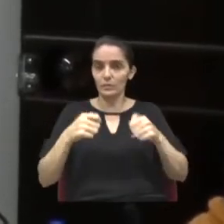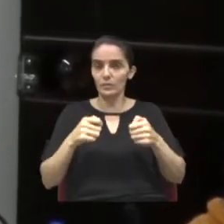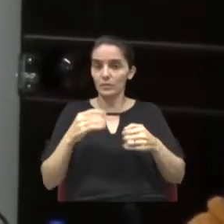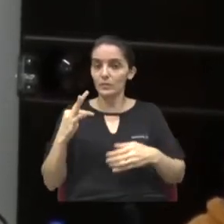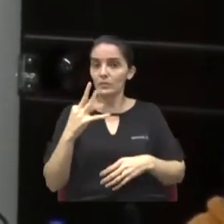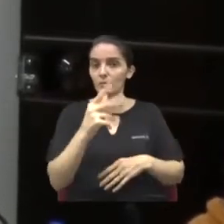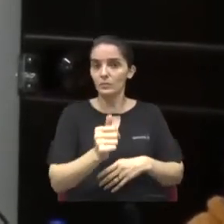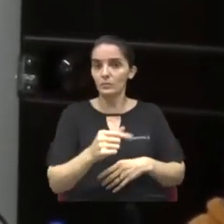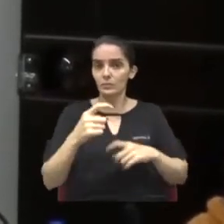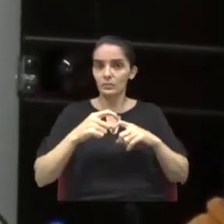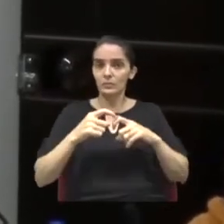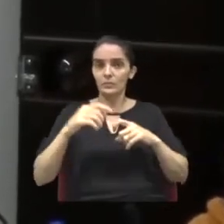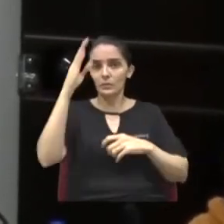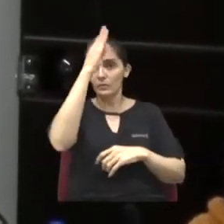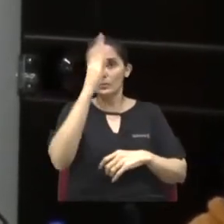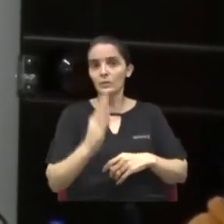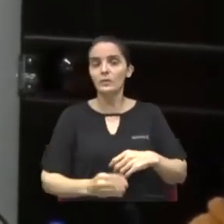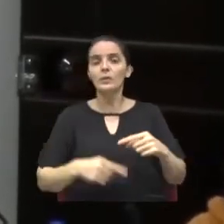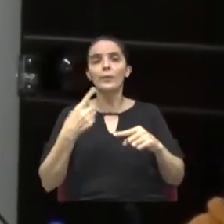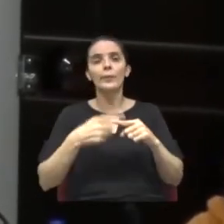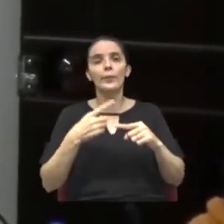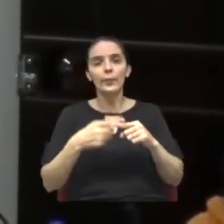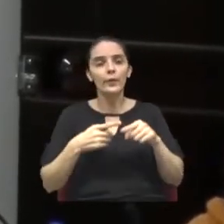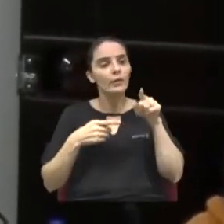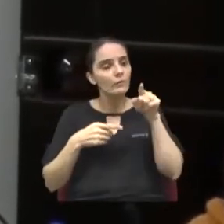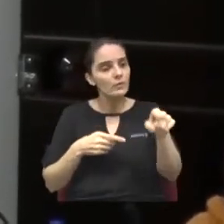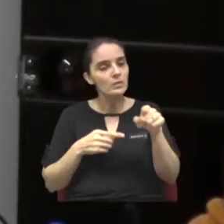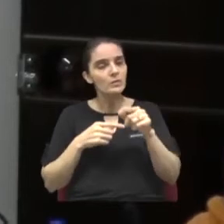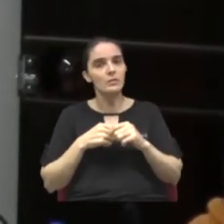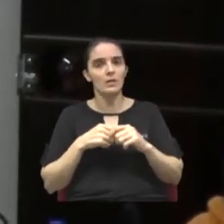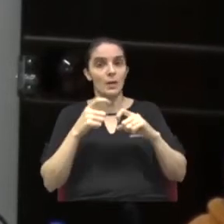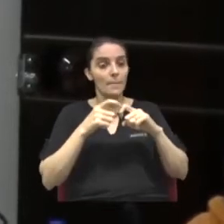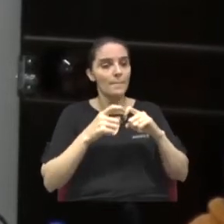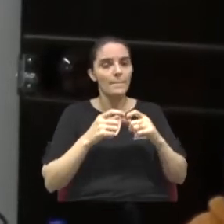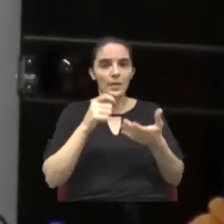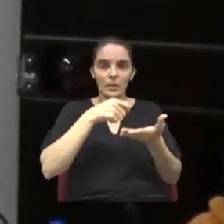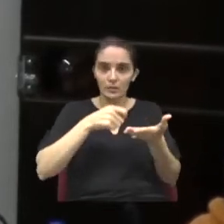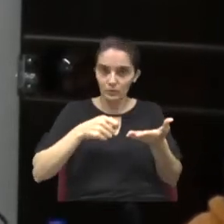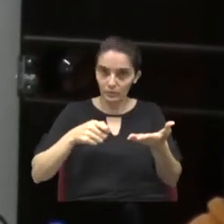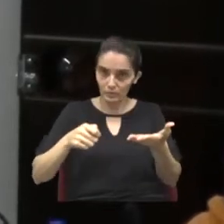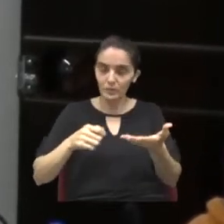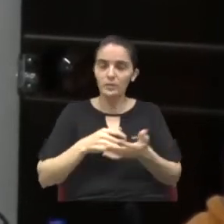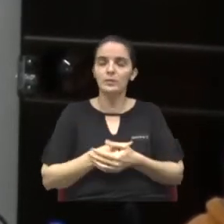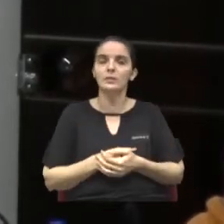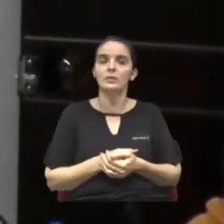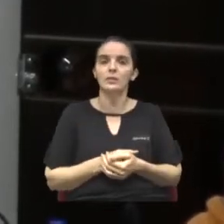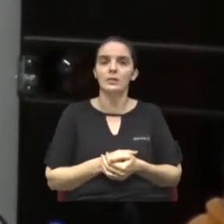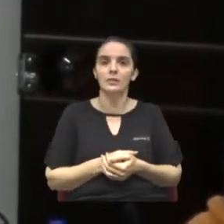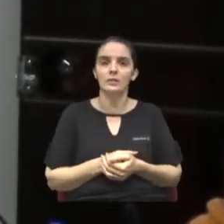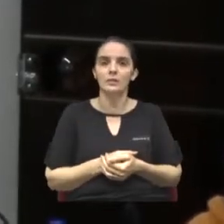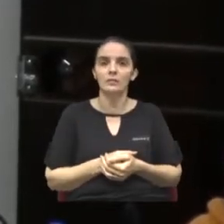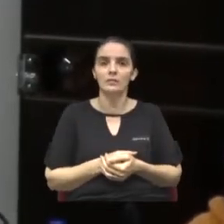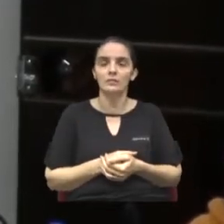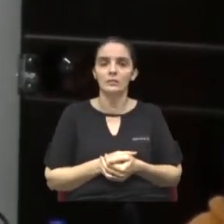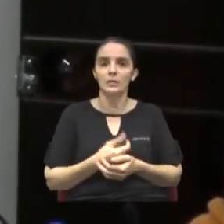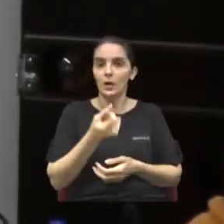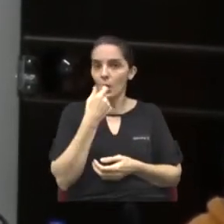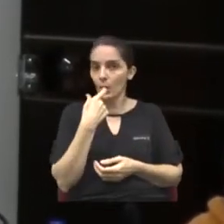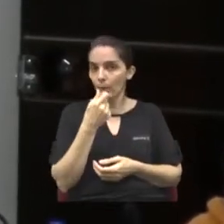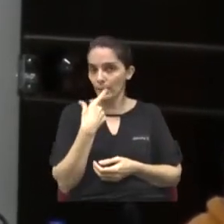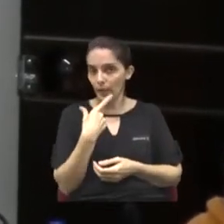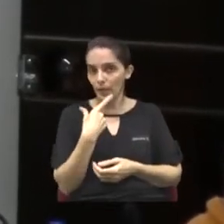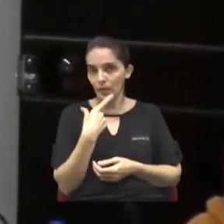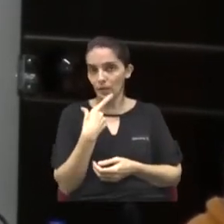médicos do Brasil, de saber por que o senhor prescreve o remédio referência e